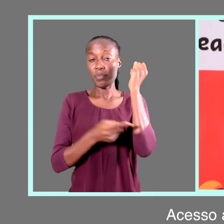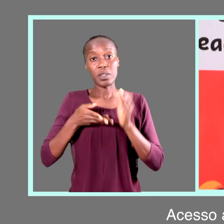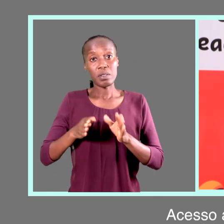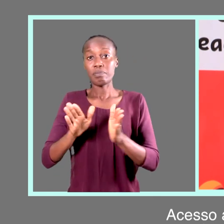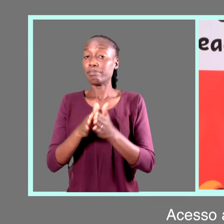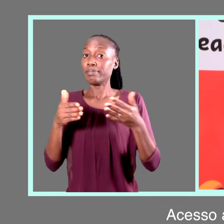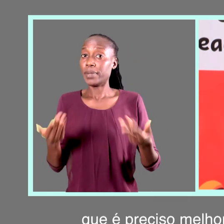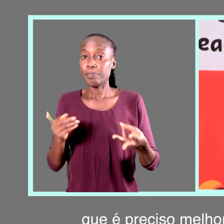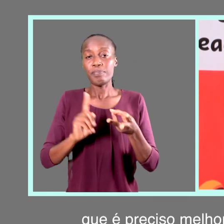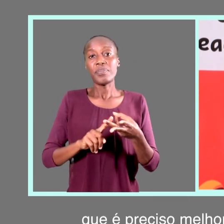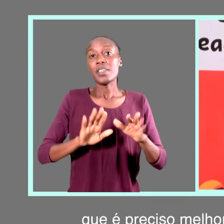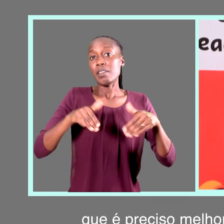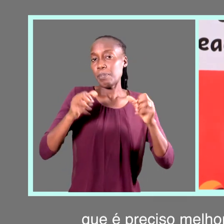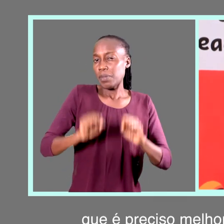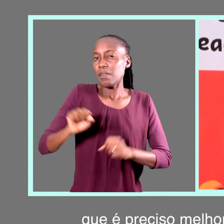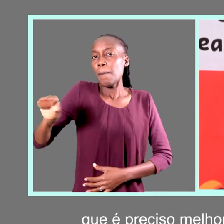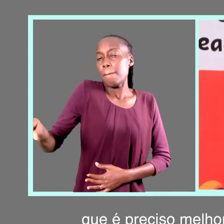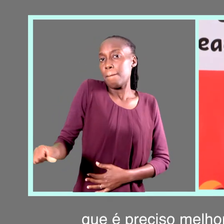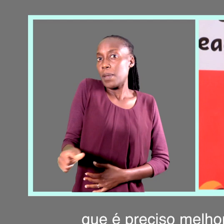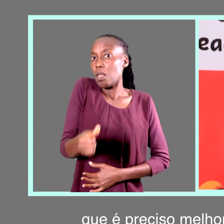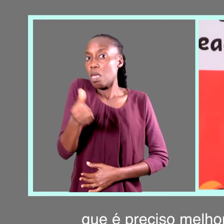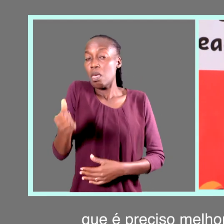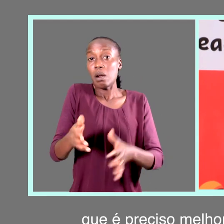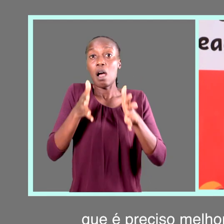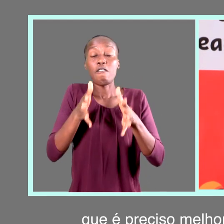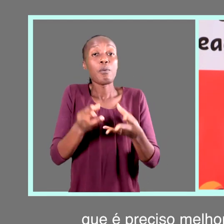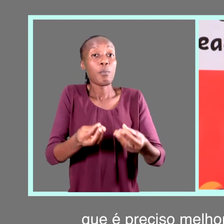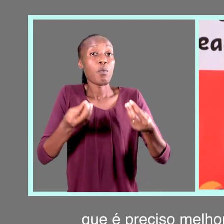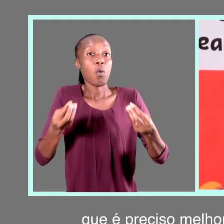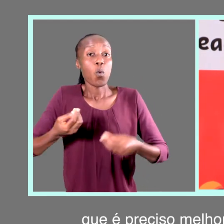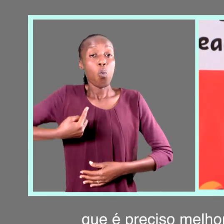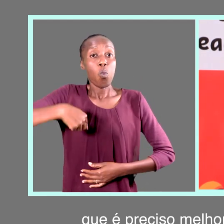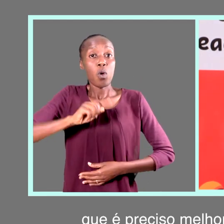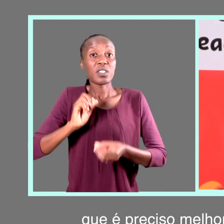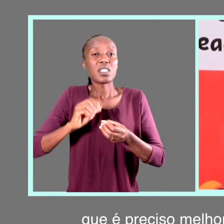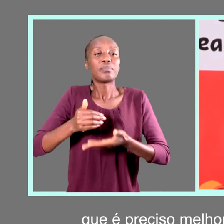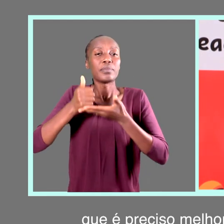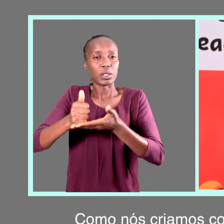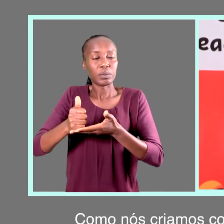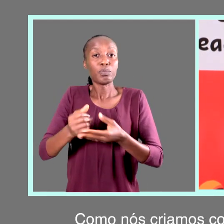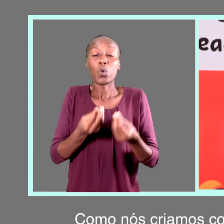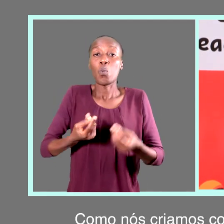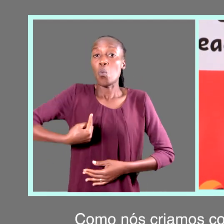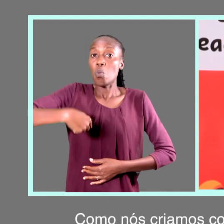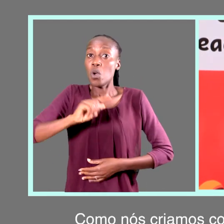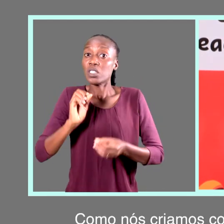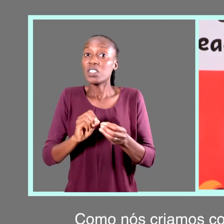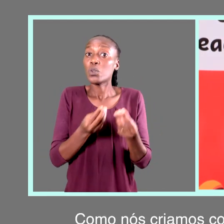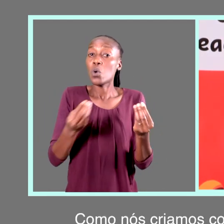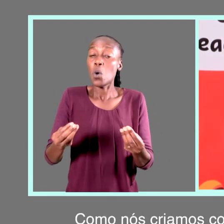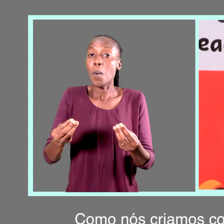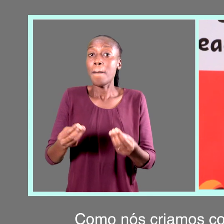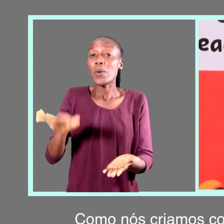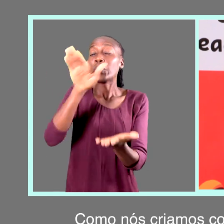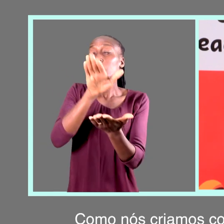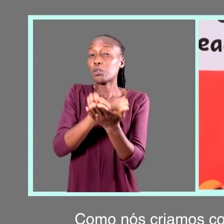sexual e reprodutiva, que é preciso melhorar a forma como nós disponibilizamos, como nós criamos